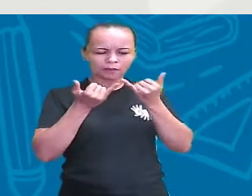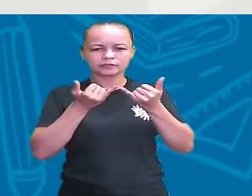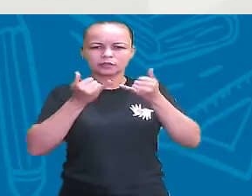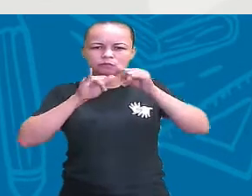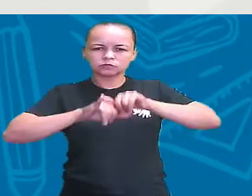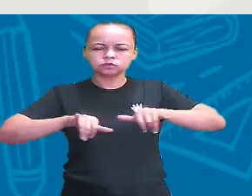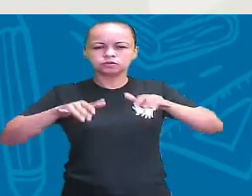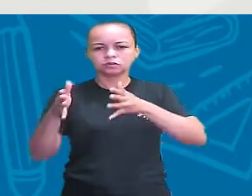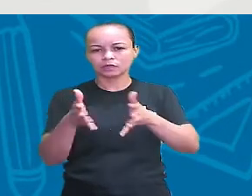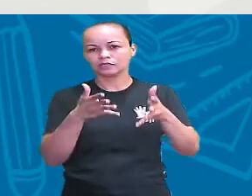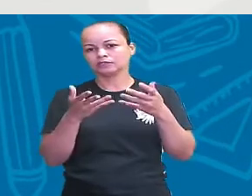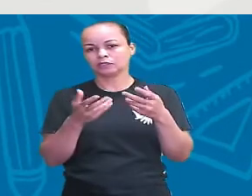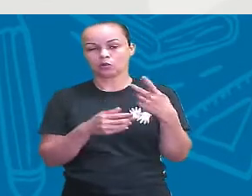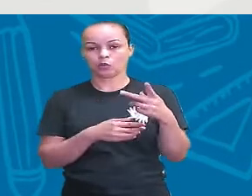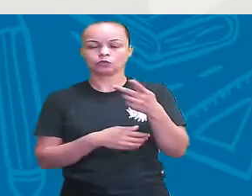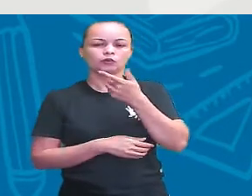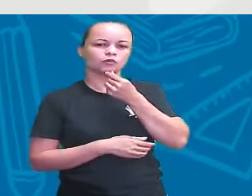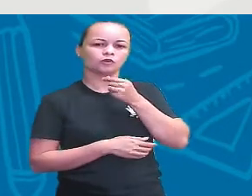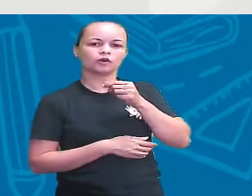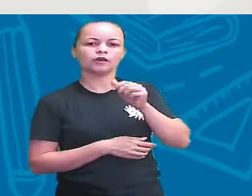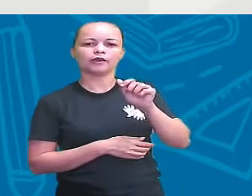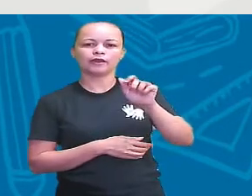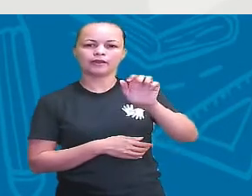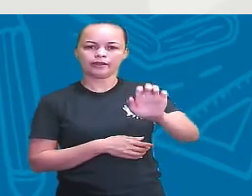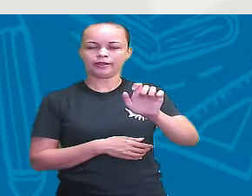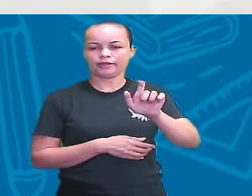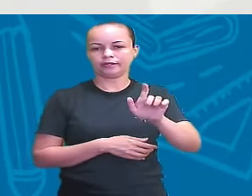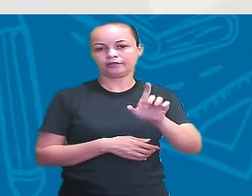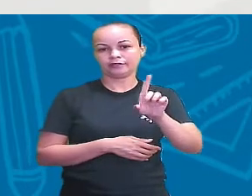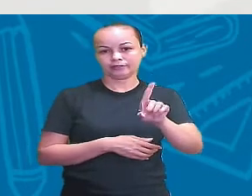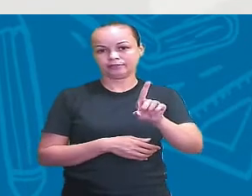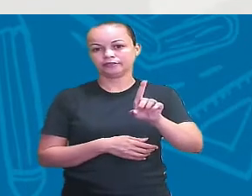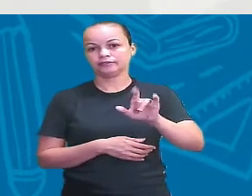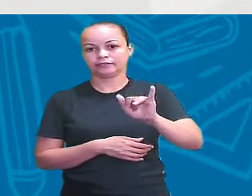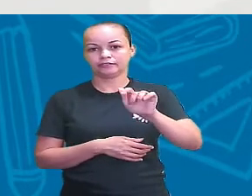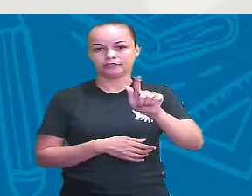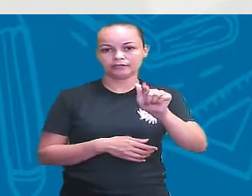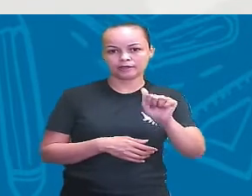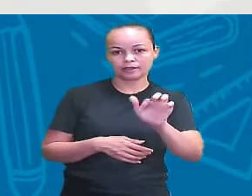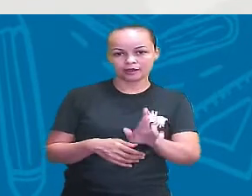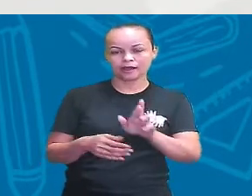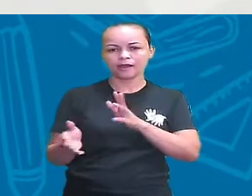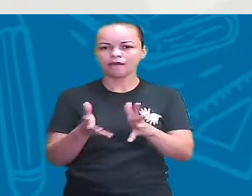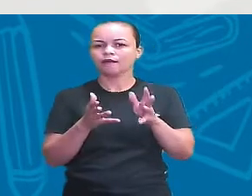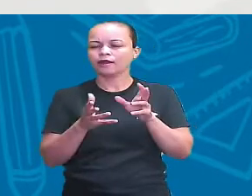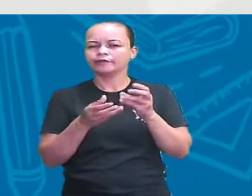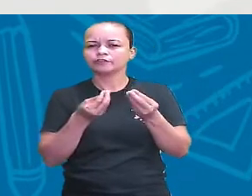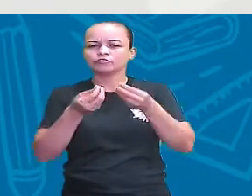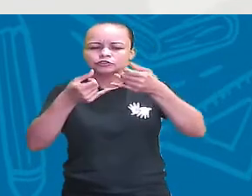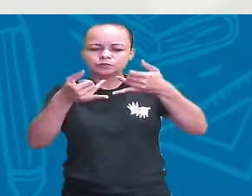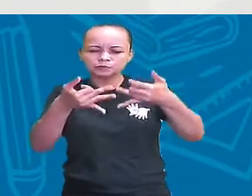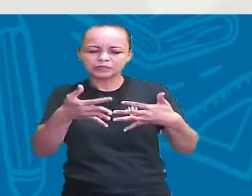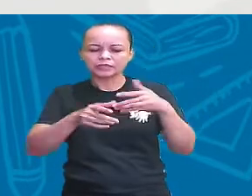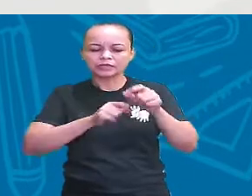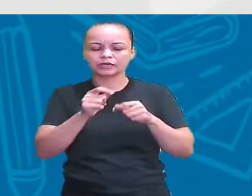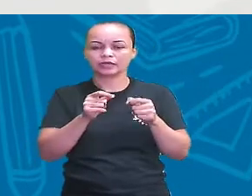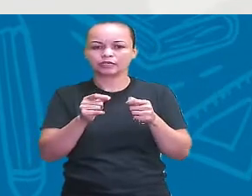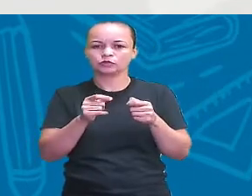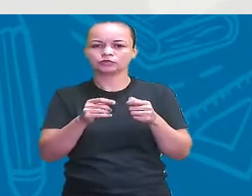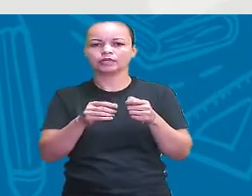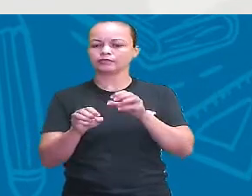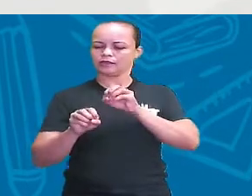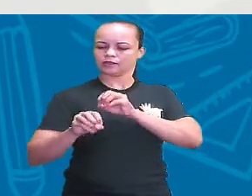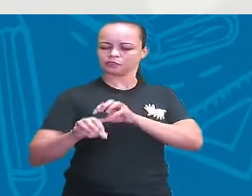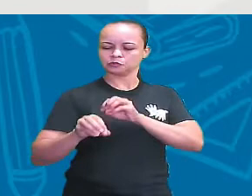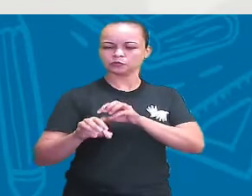Edgar de Morin no seu livro, Os 7 Saberes Necessários, né, para você justamente agregar esse conhecimento para uma educação,